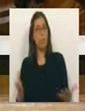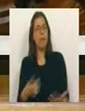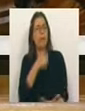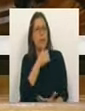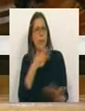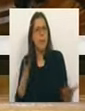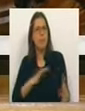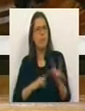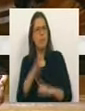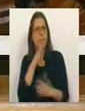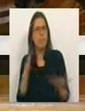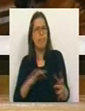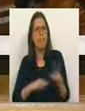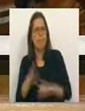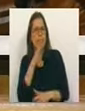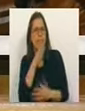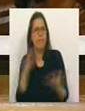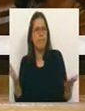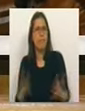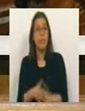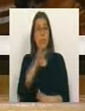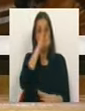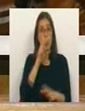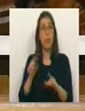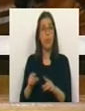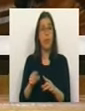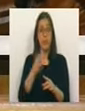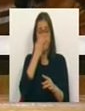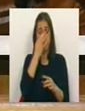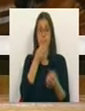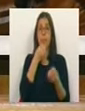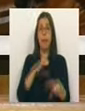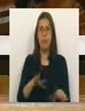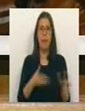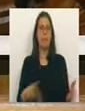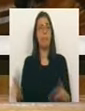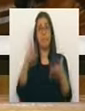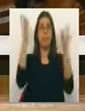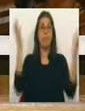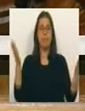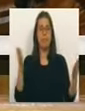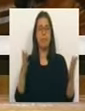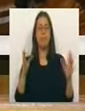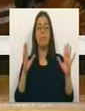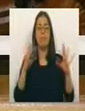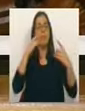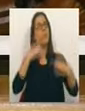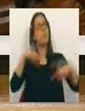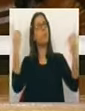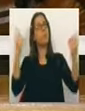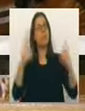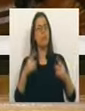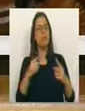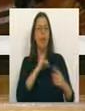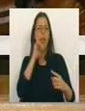Como, senhores deputados, o Governo perdeu o rumo. Anuncia